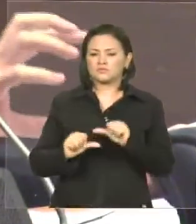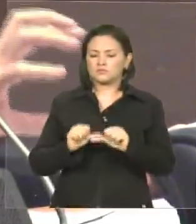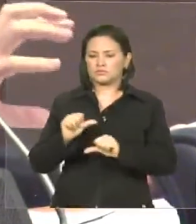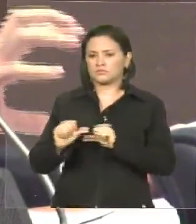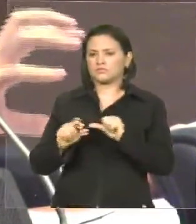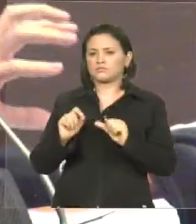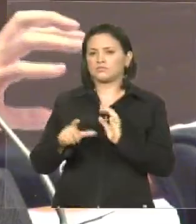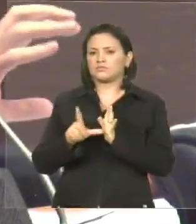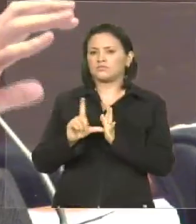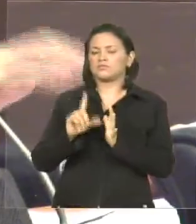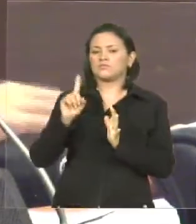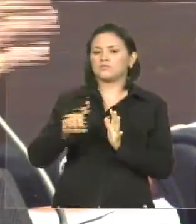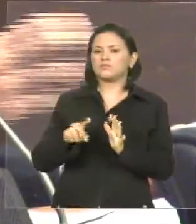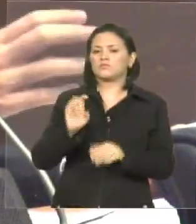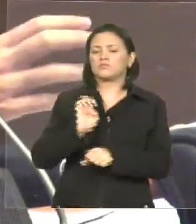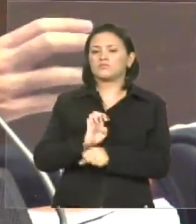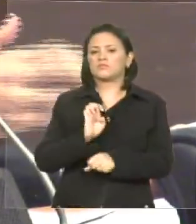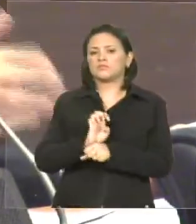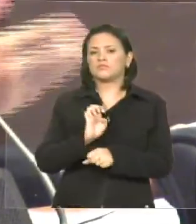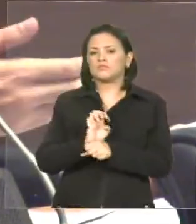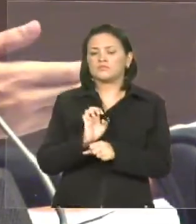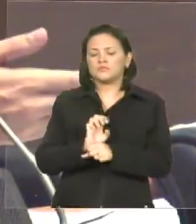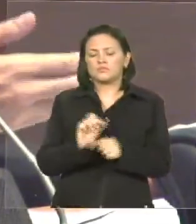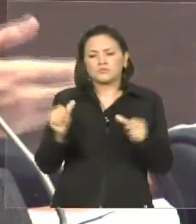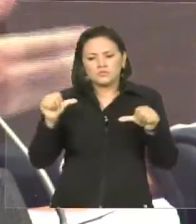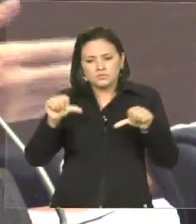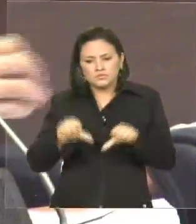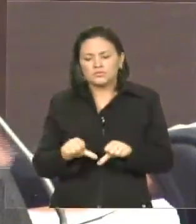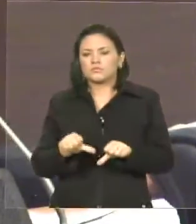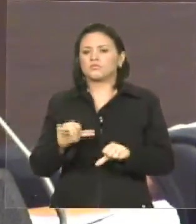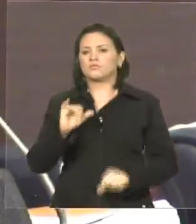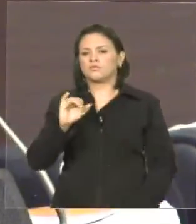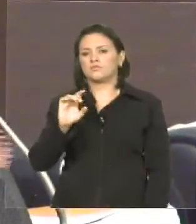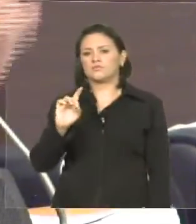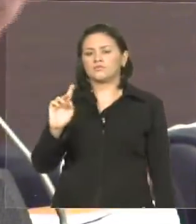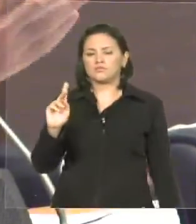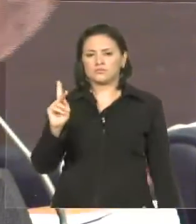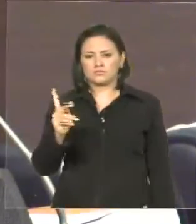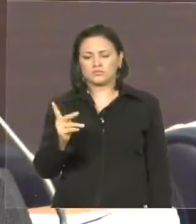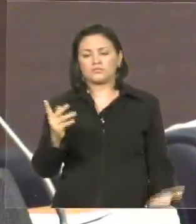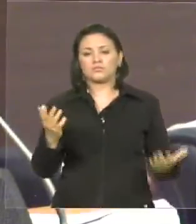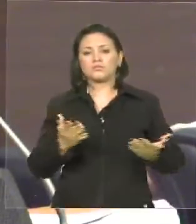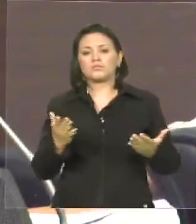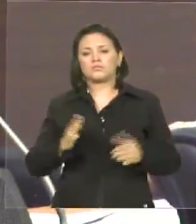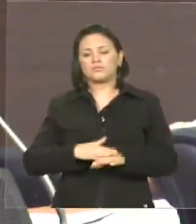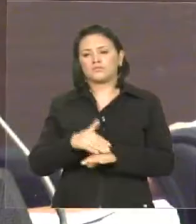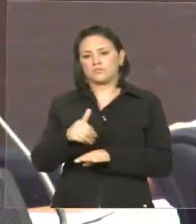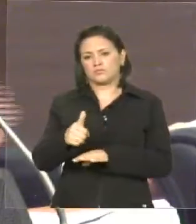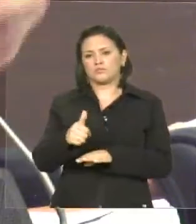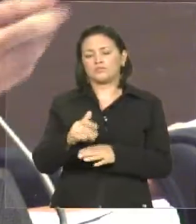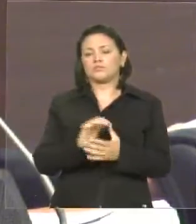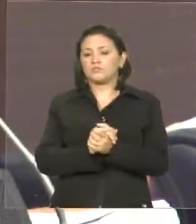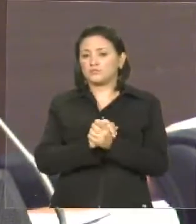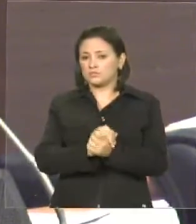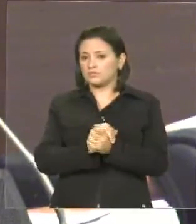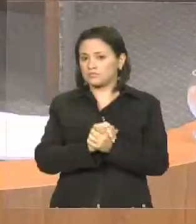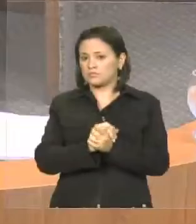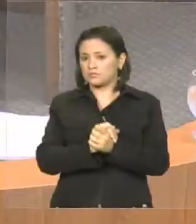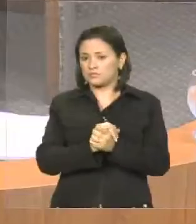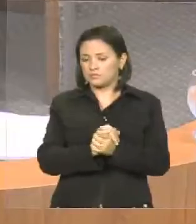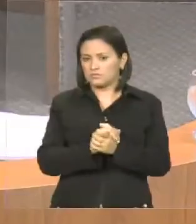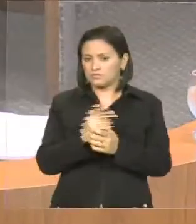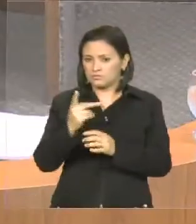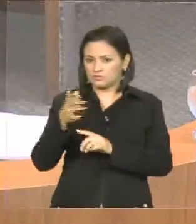desenvolvidos em termos de IDH para um patamar muito maior, que é ali que nós merecemos estar. Parabéns, deputado Max Barros, pelo seu